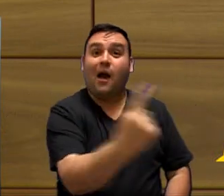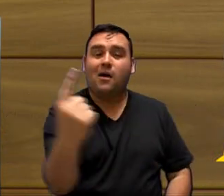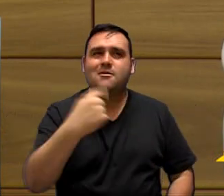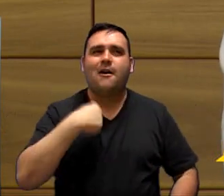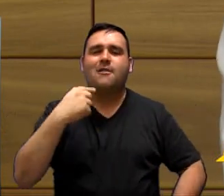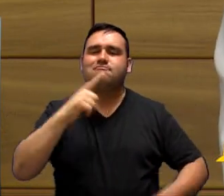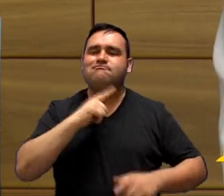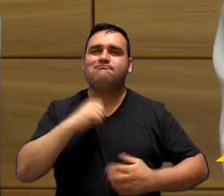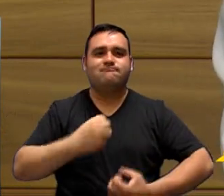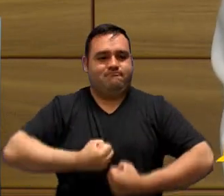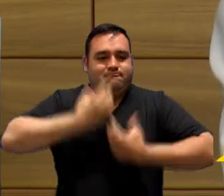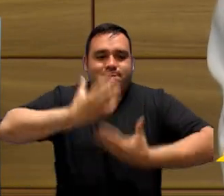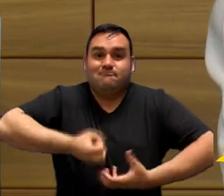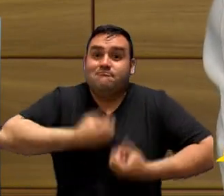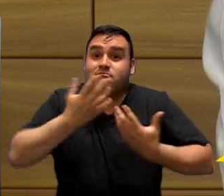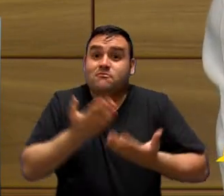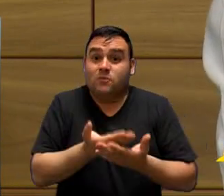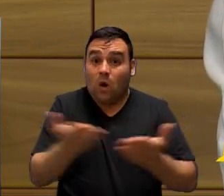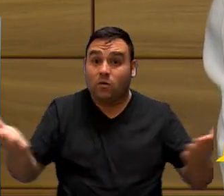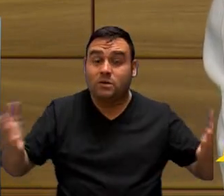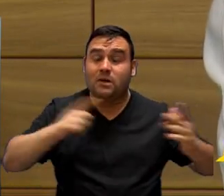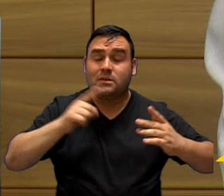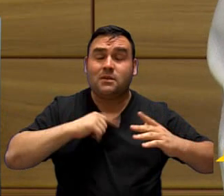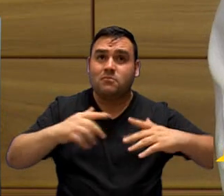nasce isso. E vocês já demonstram,